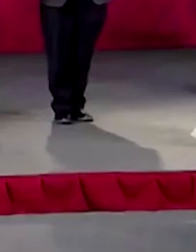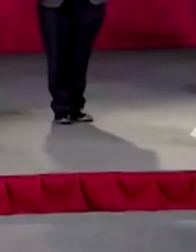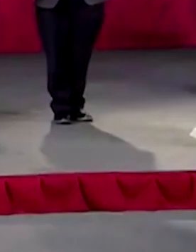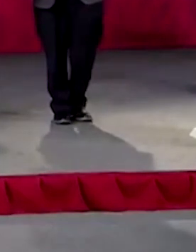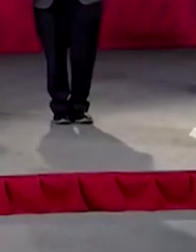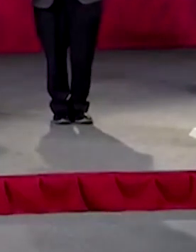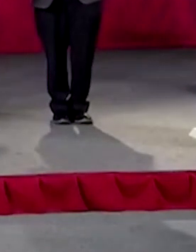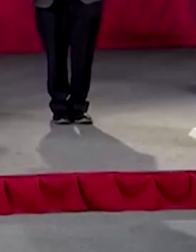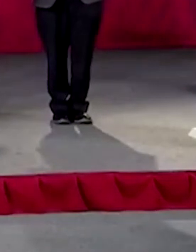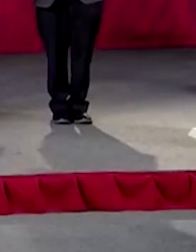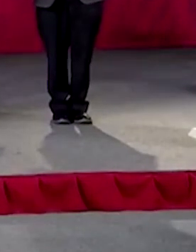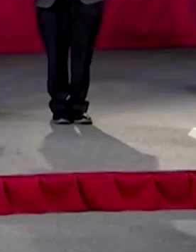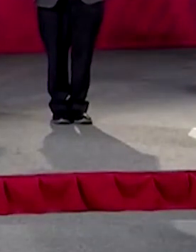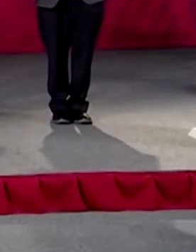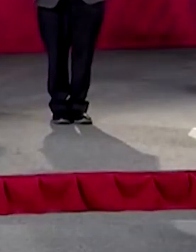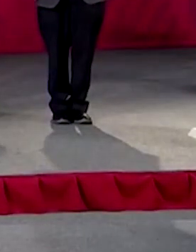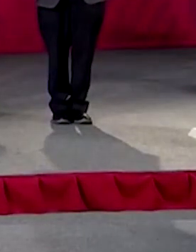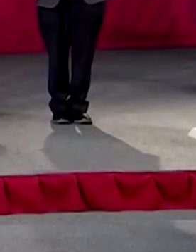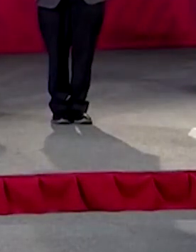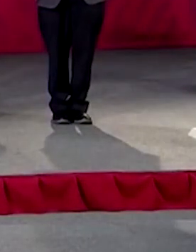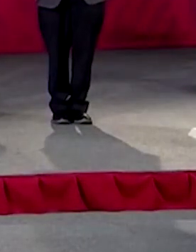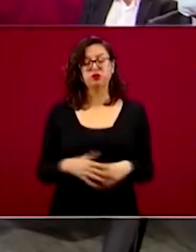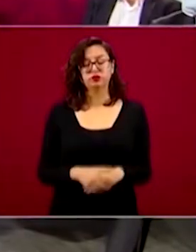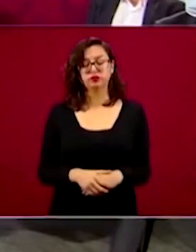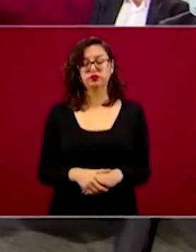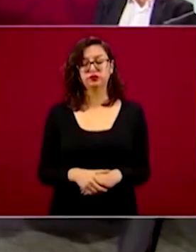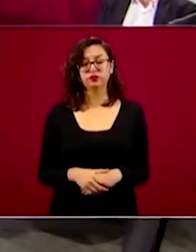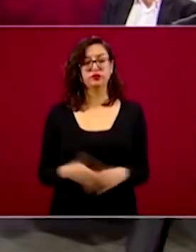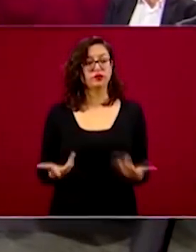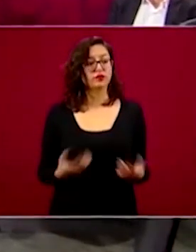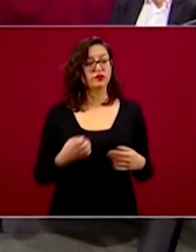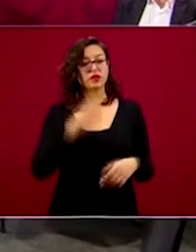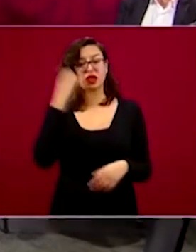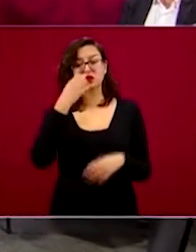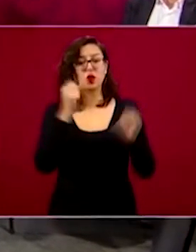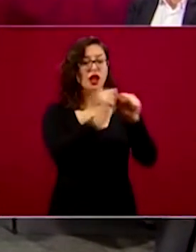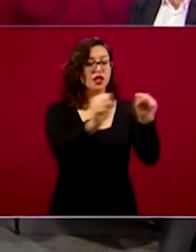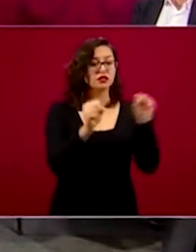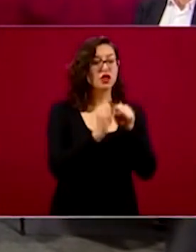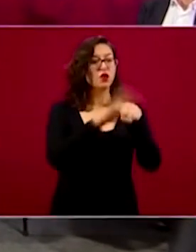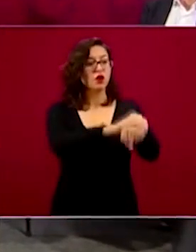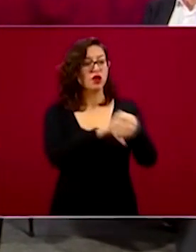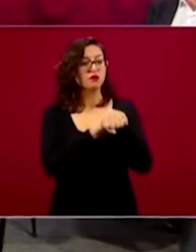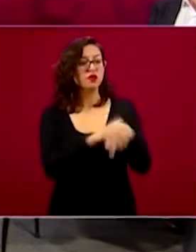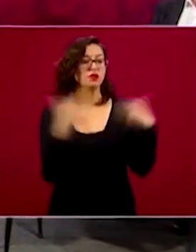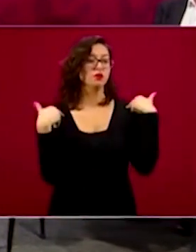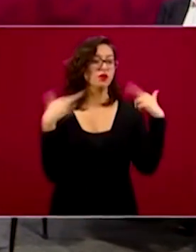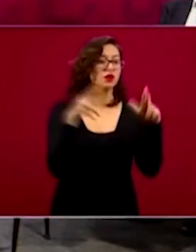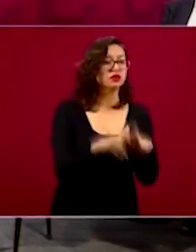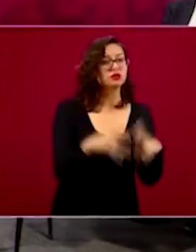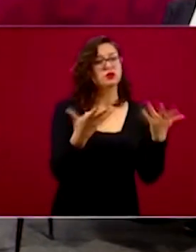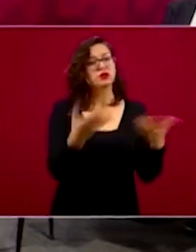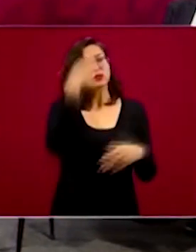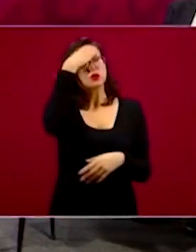Molok mete ia vida política, ministro Esteban Moctezuma. Assumimos cargo no da executivo senior ia grupo